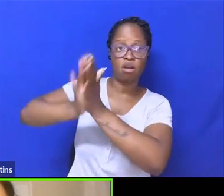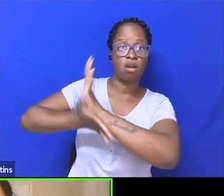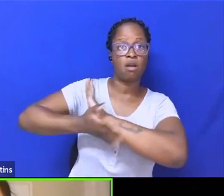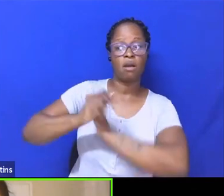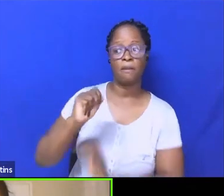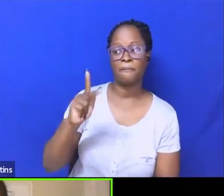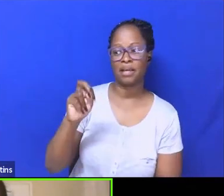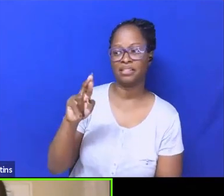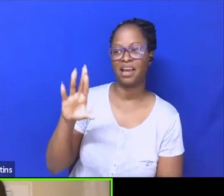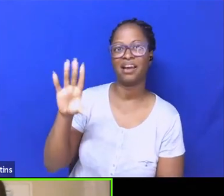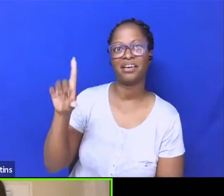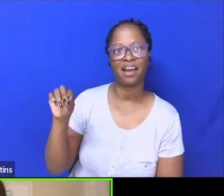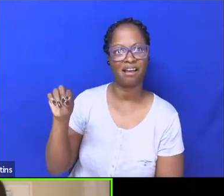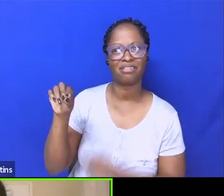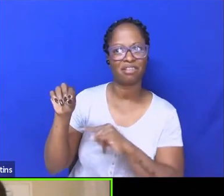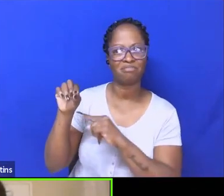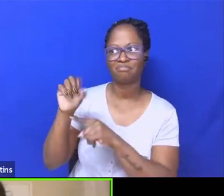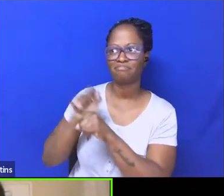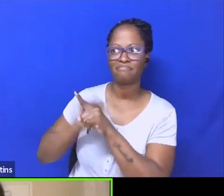institucional